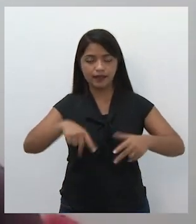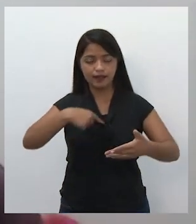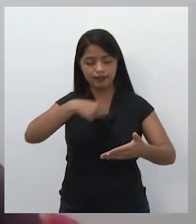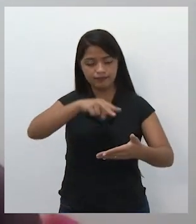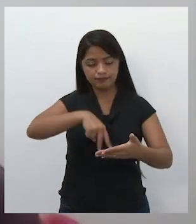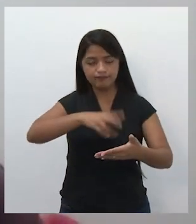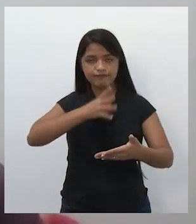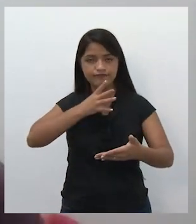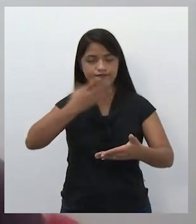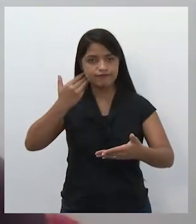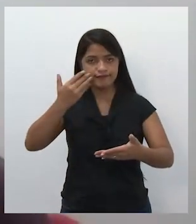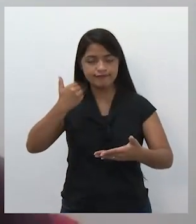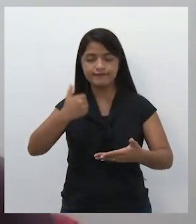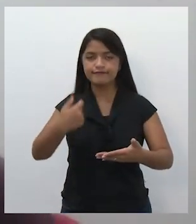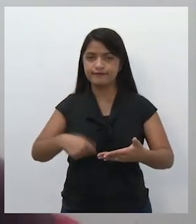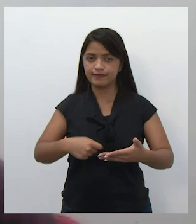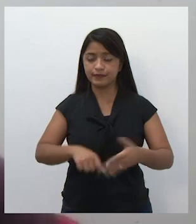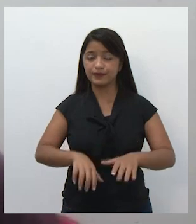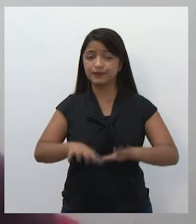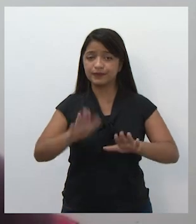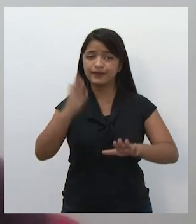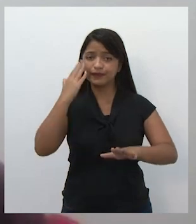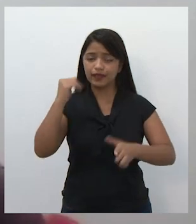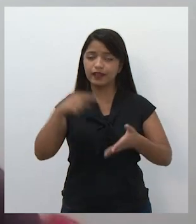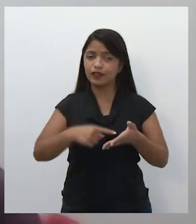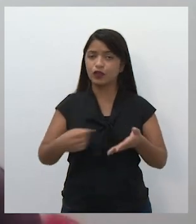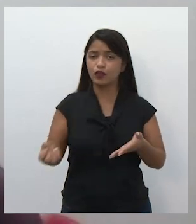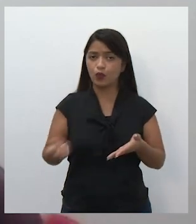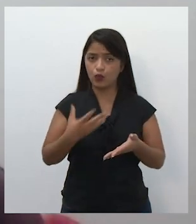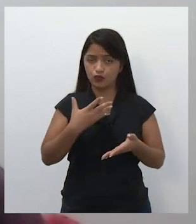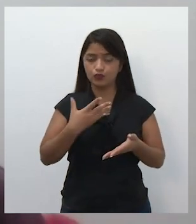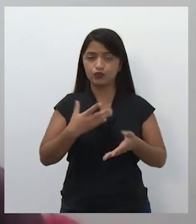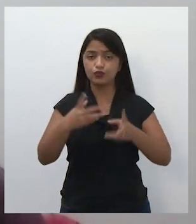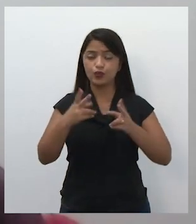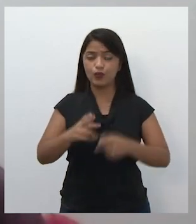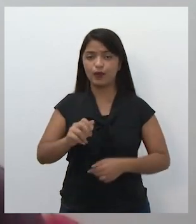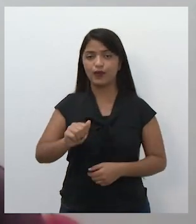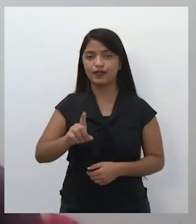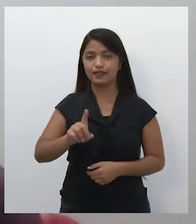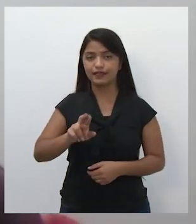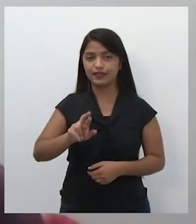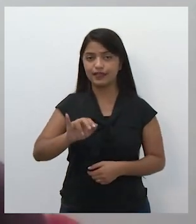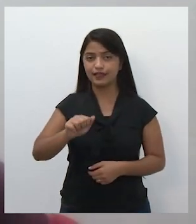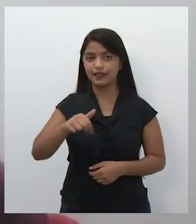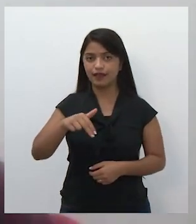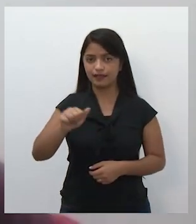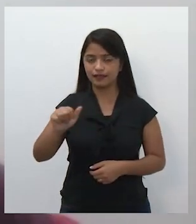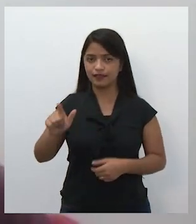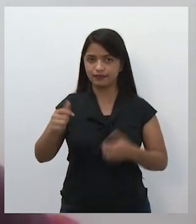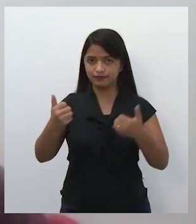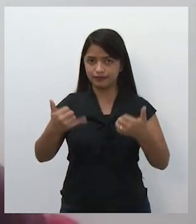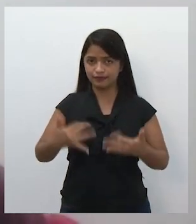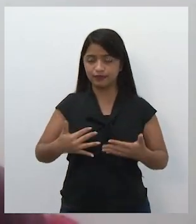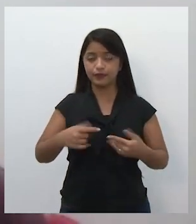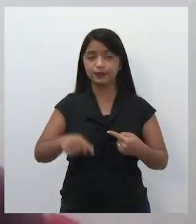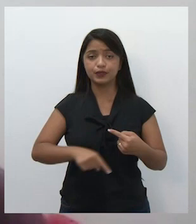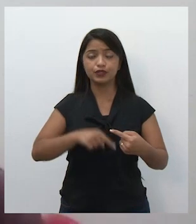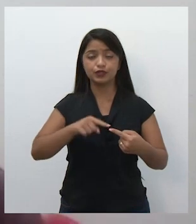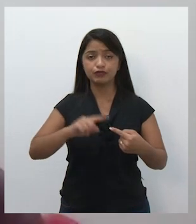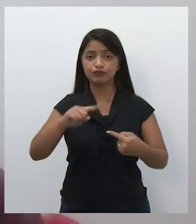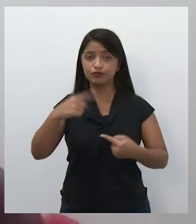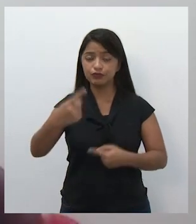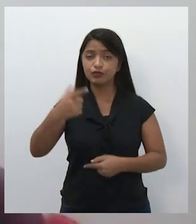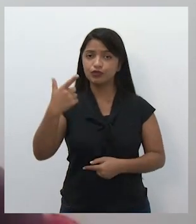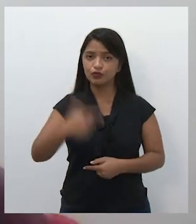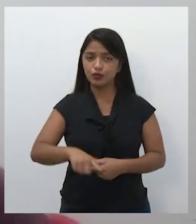eu gostaria de lembrar vocês que tudo isso é novo, né, como a Adriana colocou no começo, a ideia é que a gente tenha mais momentos como esses, que a gente possa